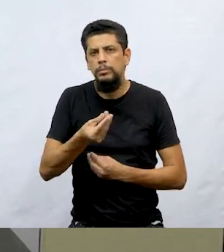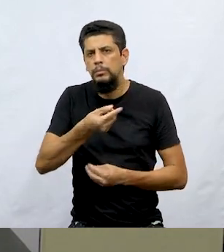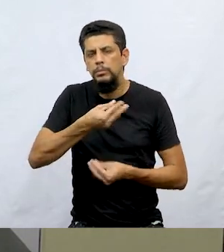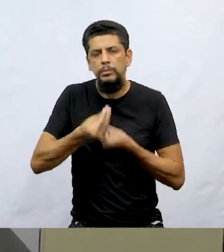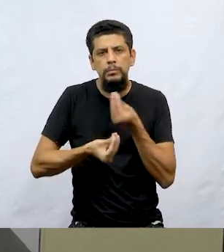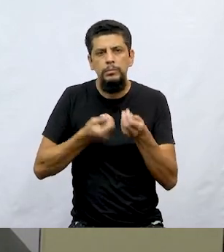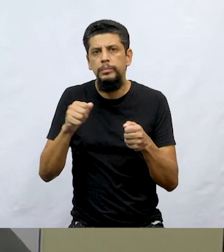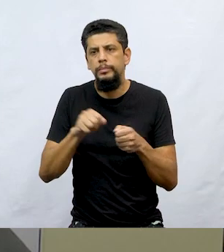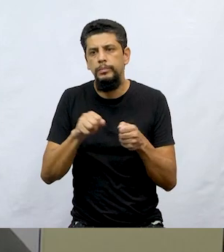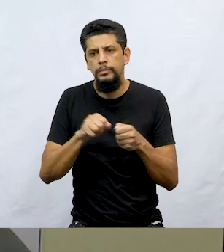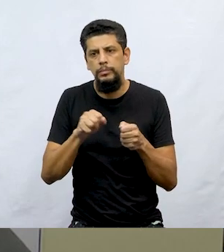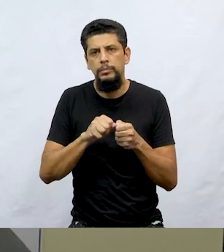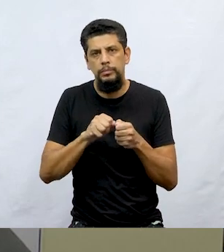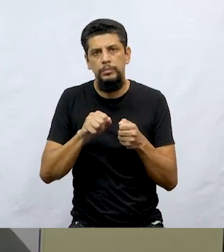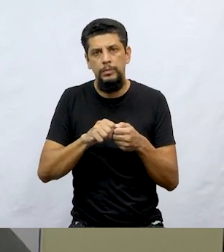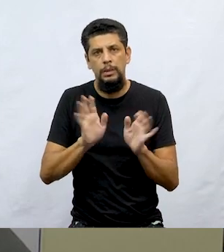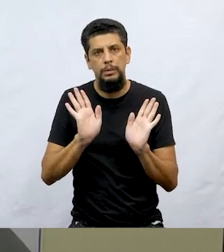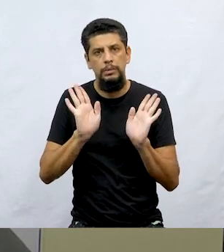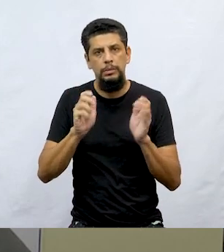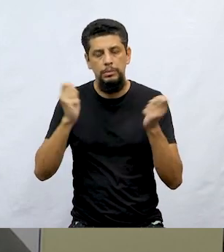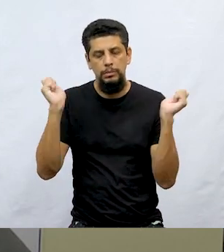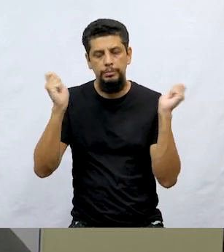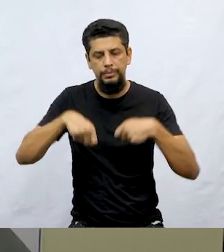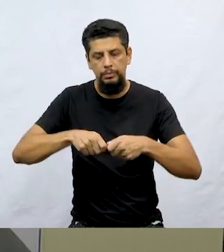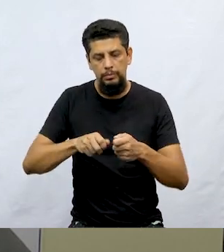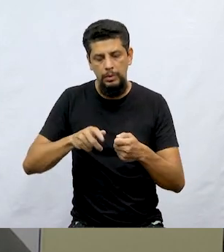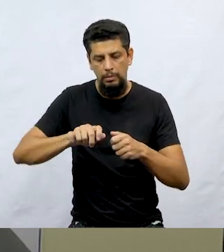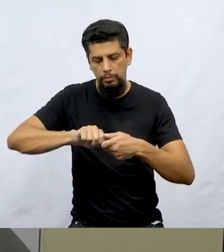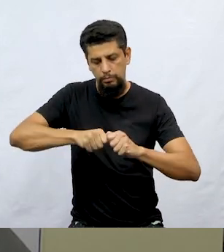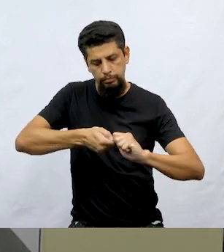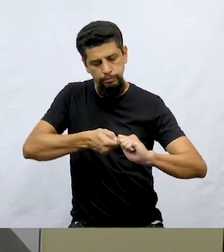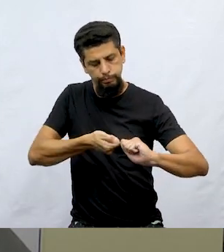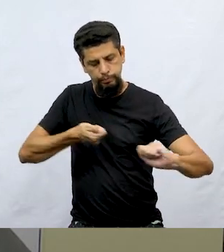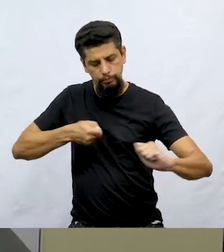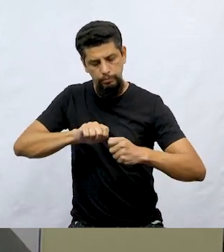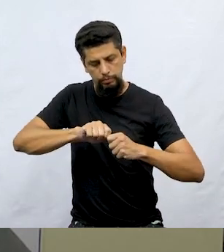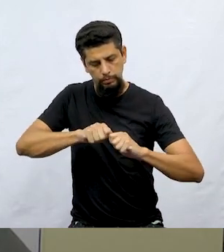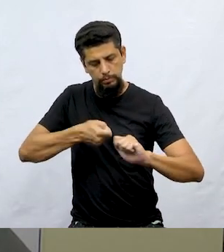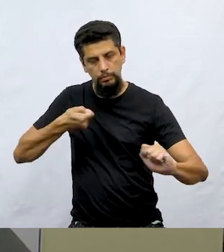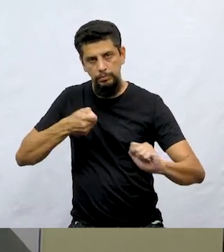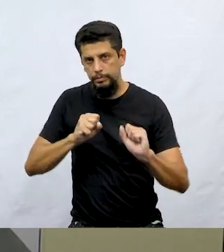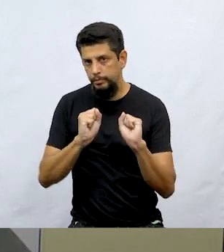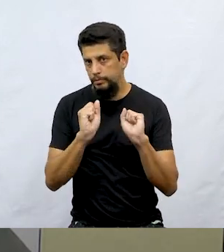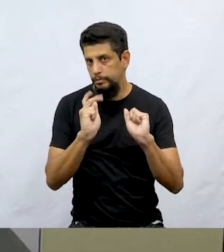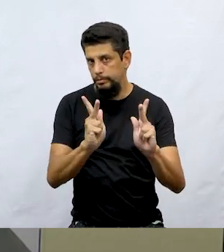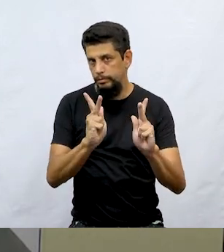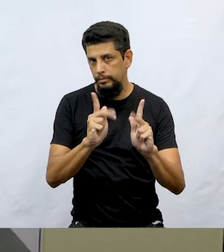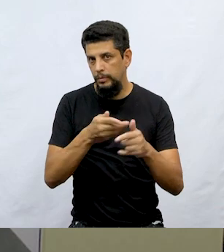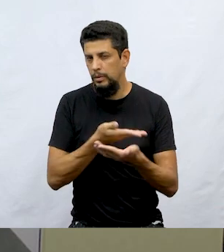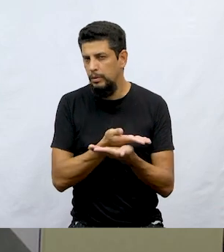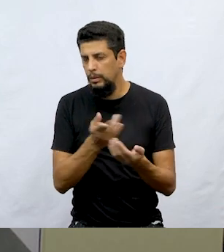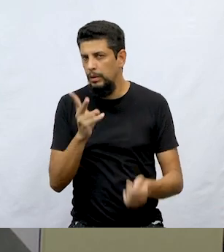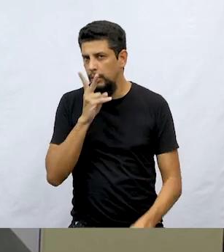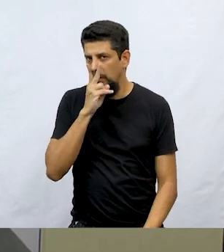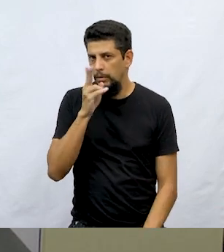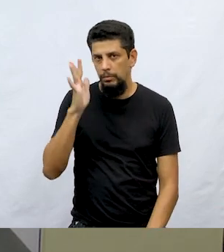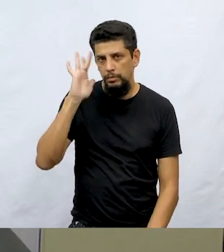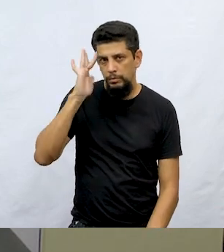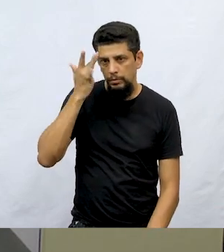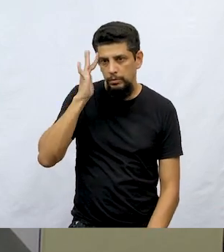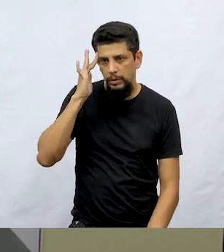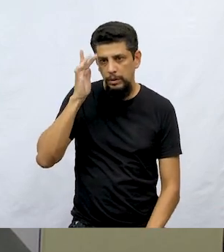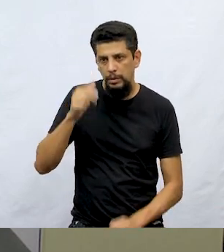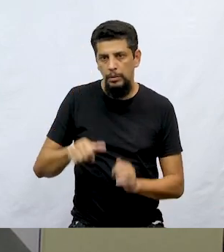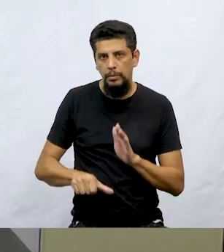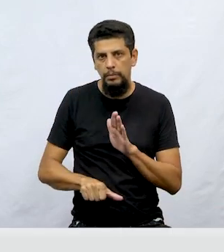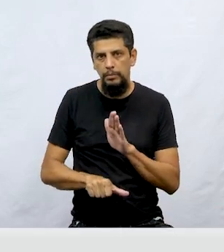vamos fazer? Podemos cortar com a mão. Também dá, não tem problema, ok? Mas o que, que você acha da gente